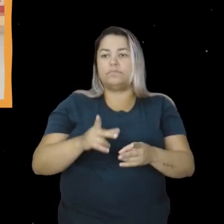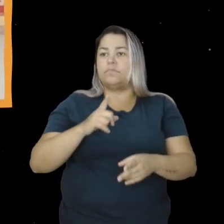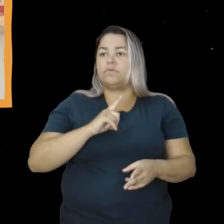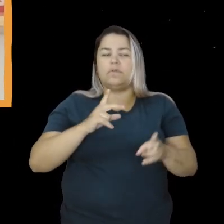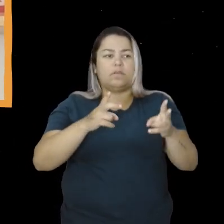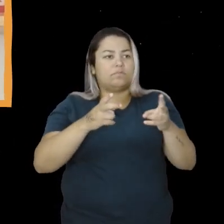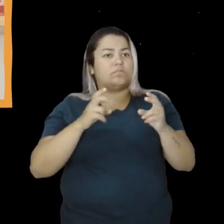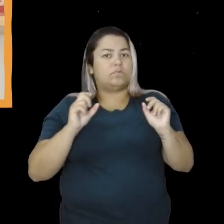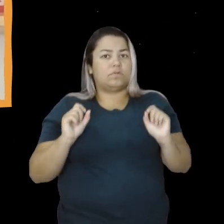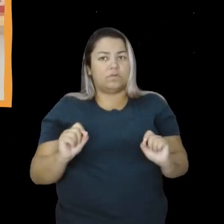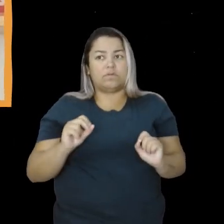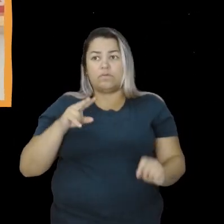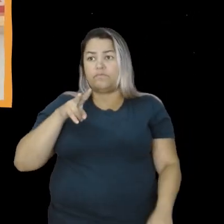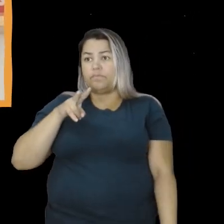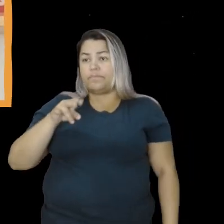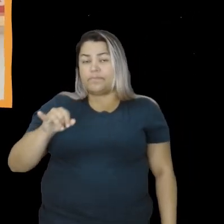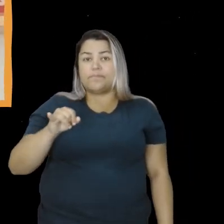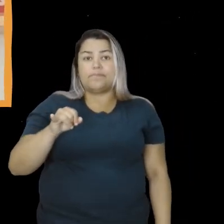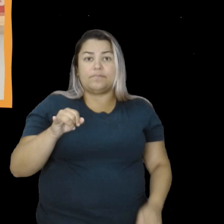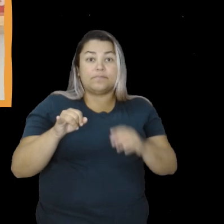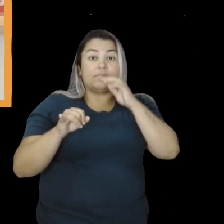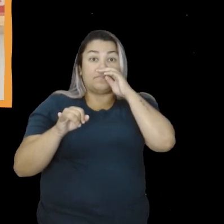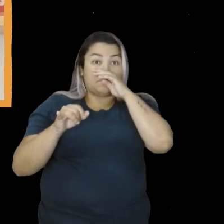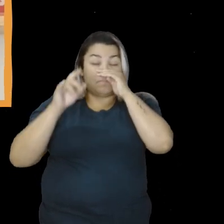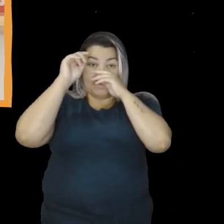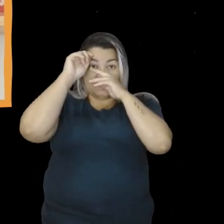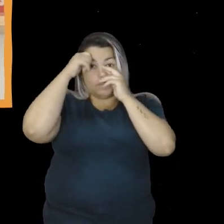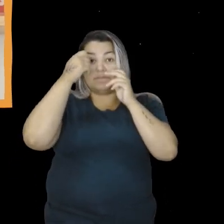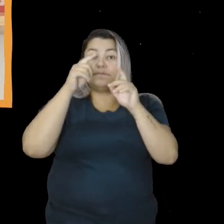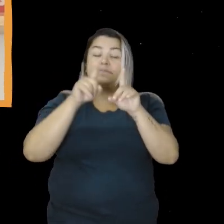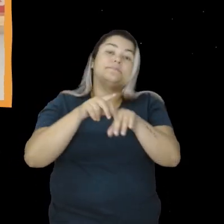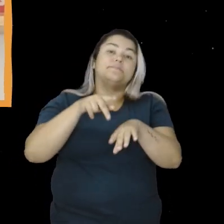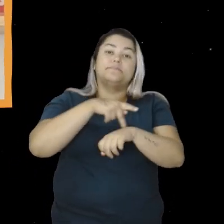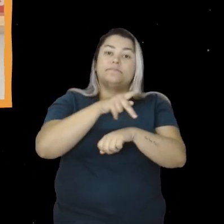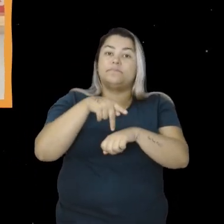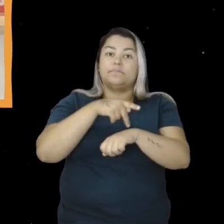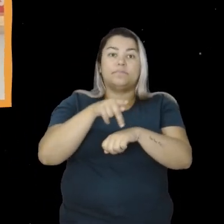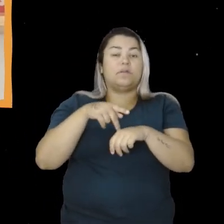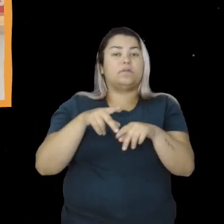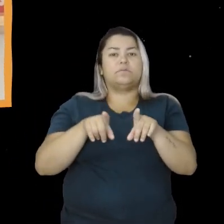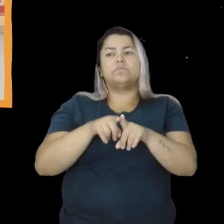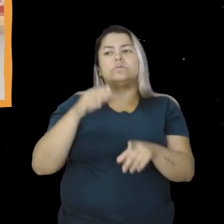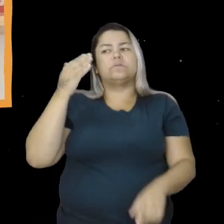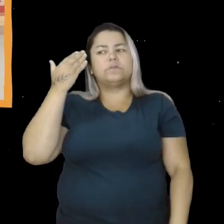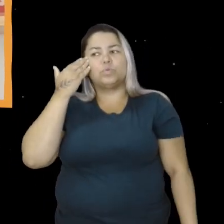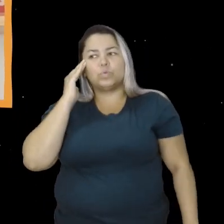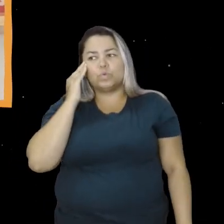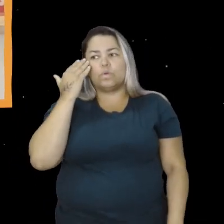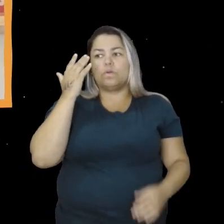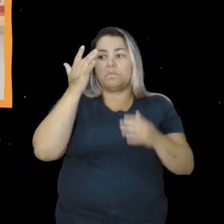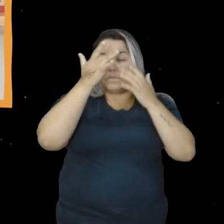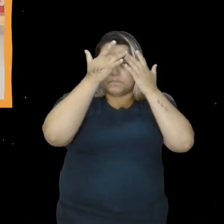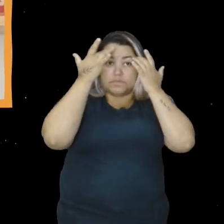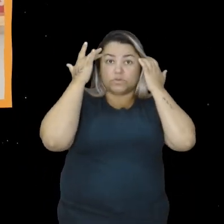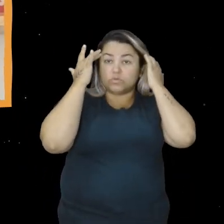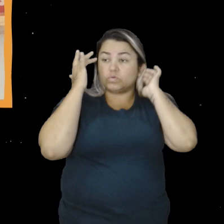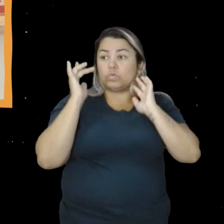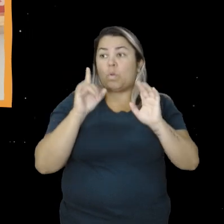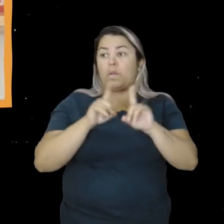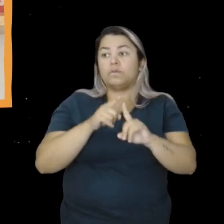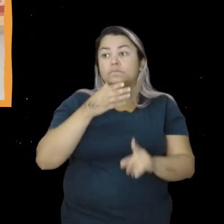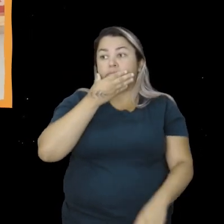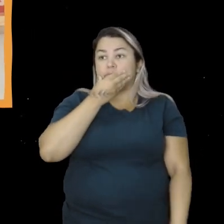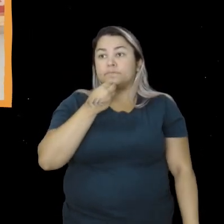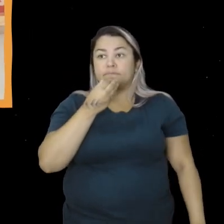concepção, ela vai por um ideal muito racista do nosso país, de entender o ser humano universal, desse homem branco